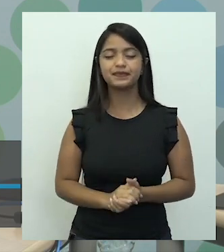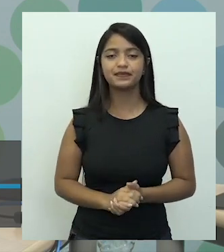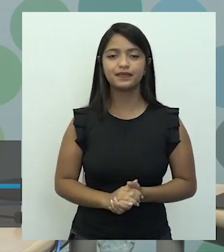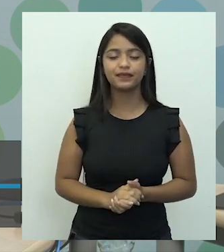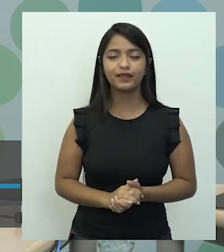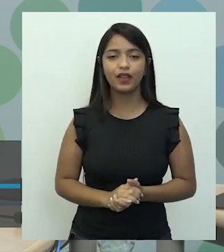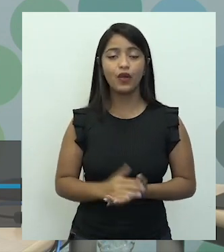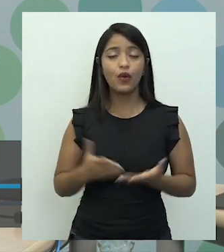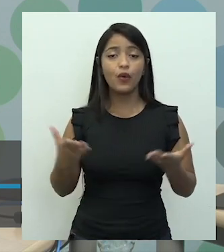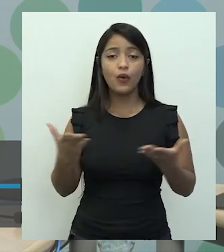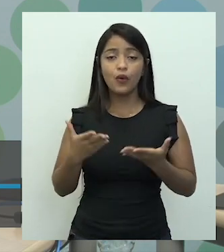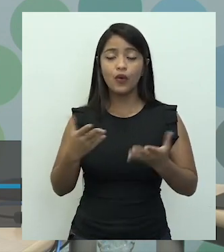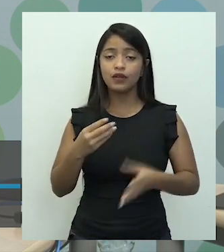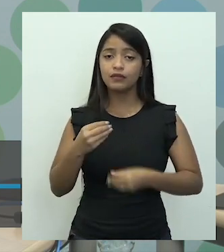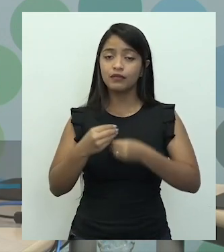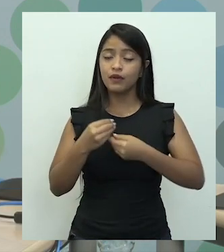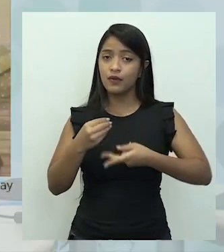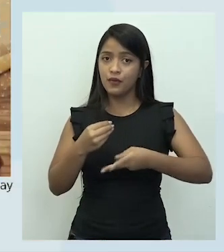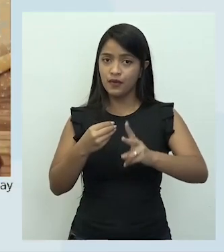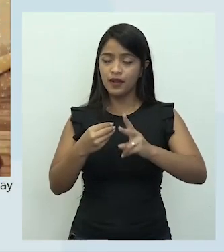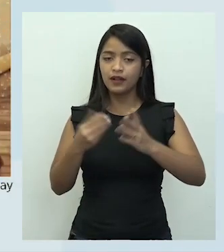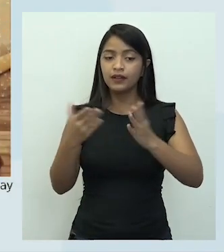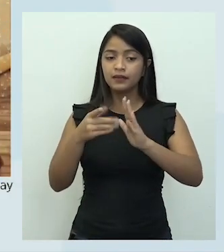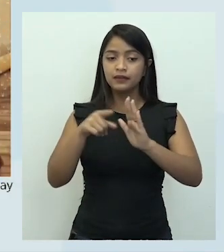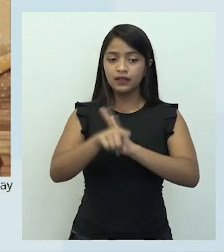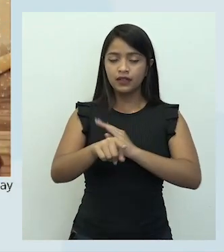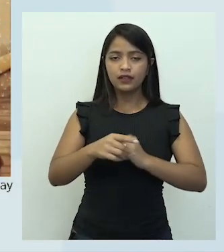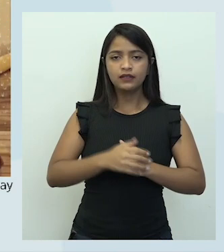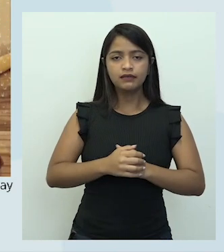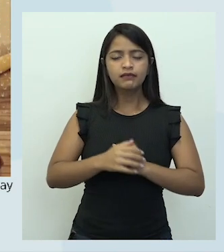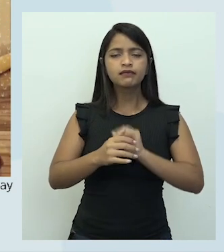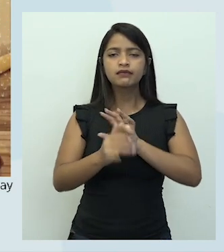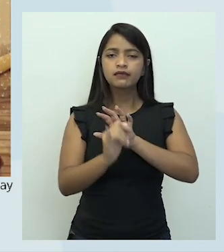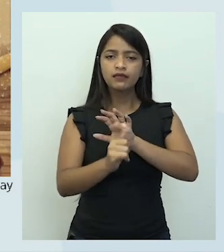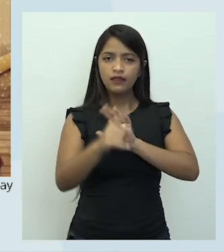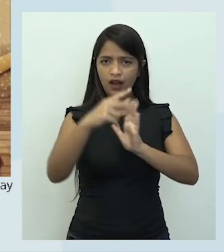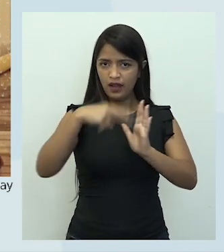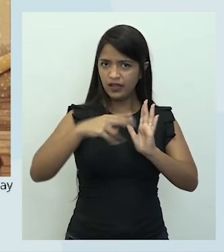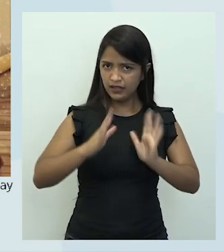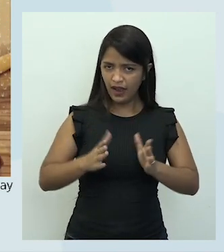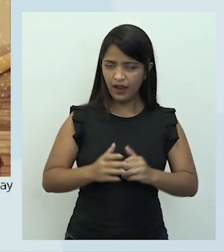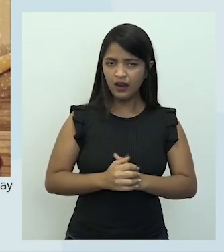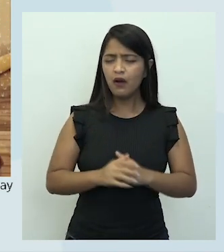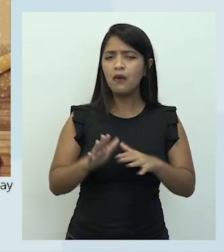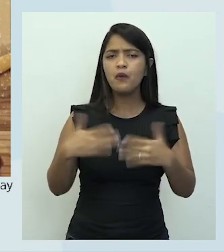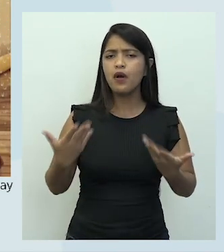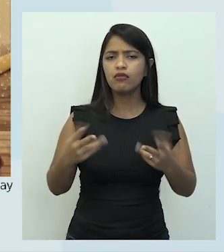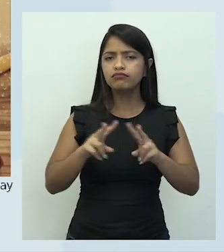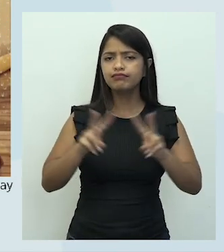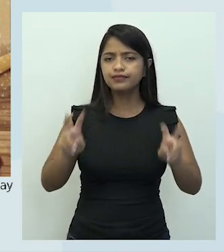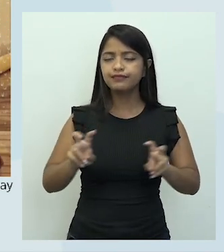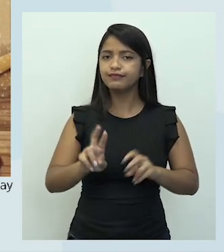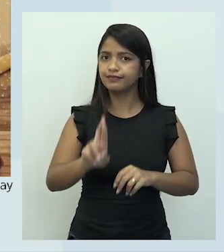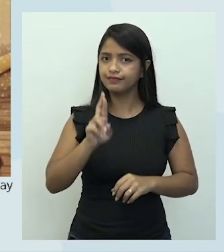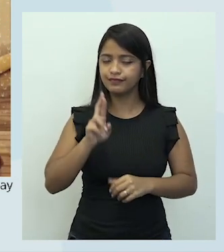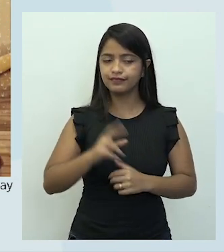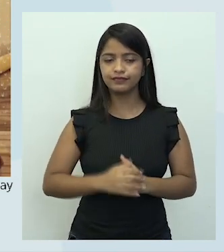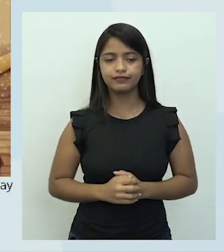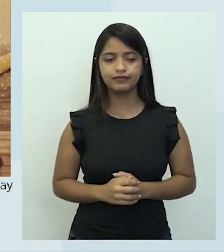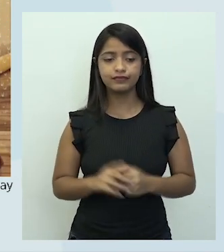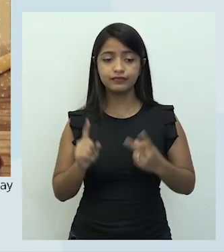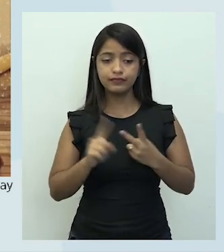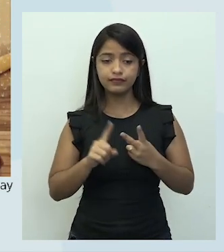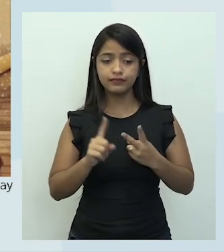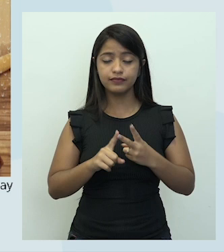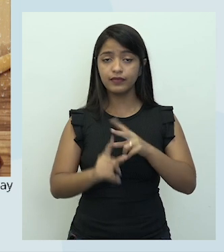eu quero que vocês respondam o seguinte. Você já leu fábula? Vocês vão citar uma, vão responder no chat, tá bom? Quais